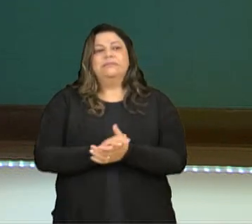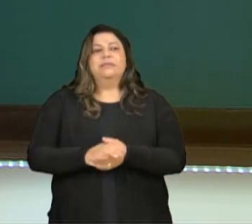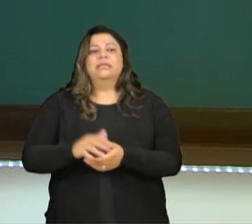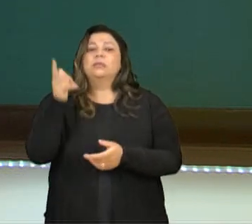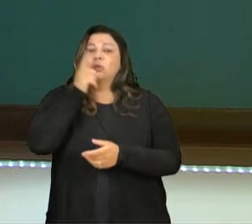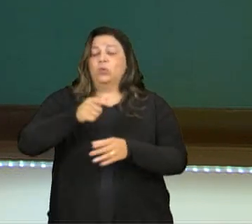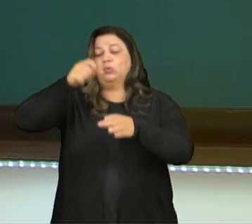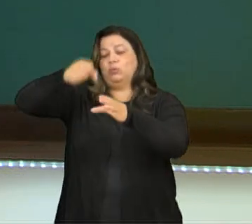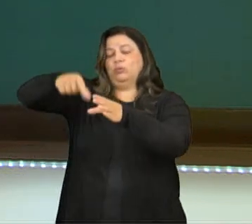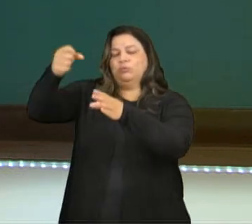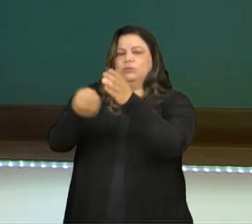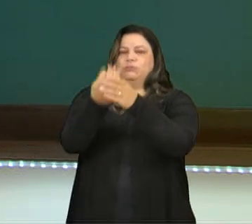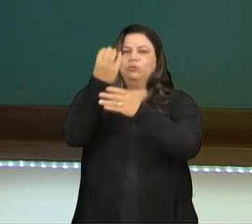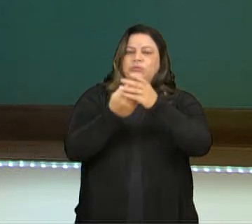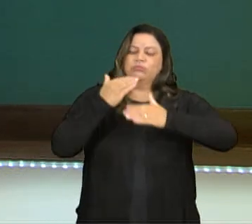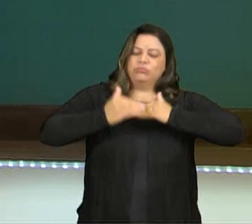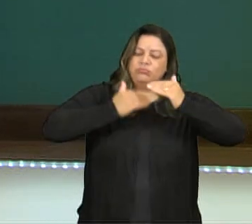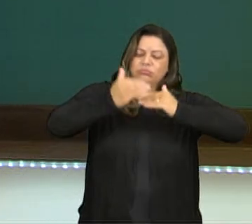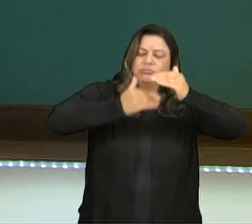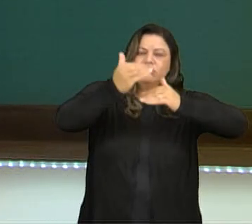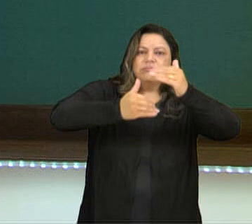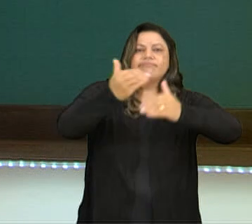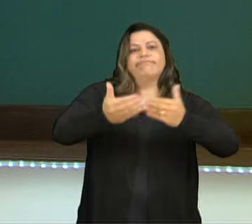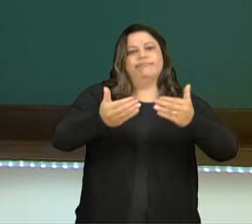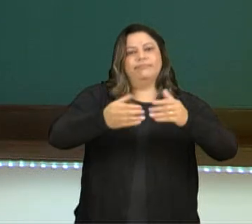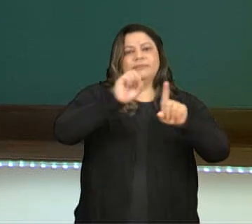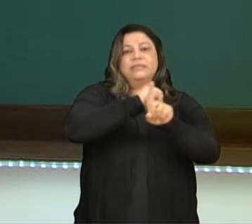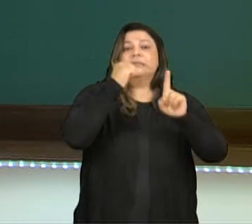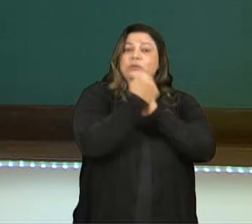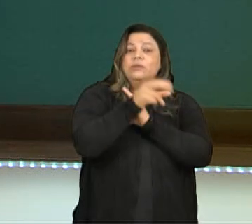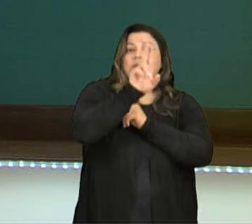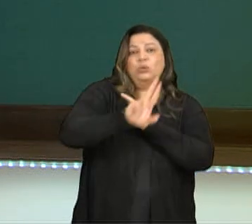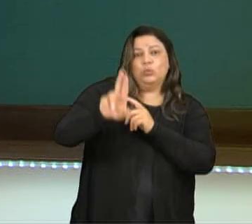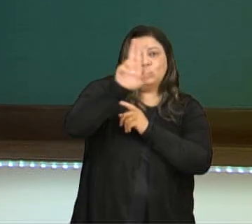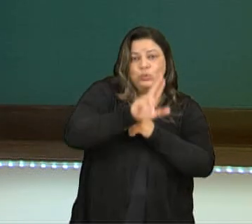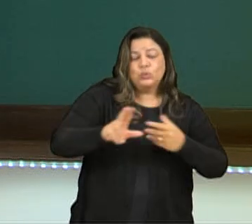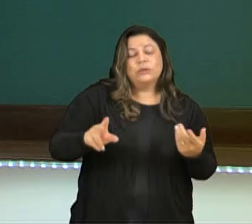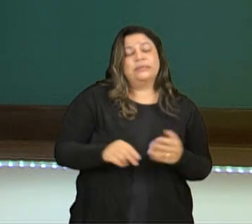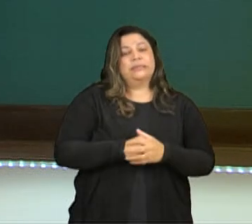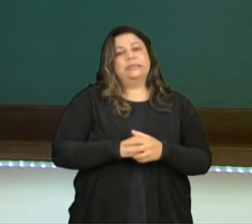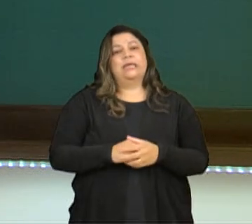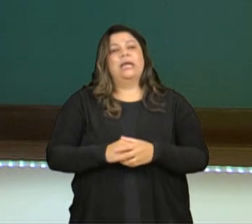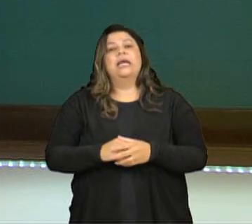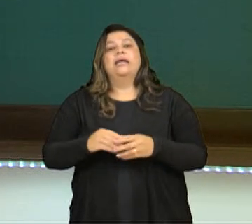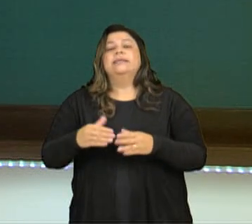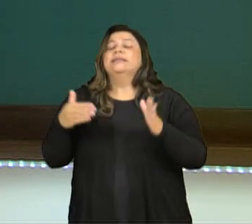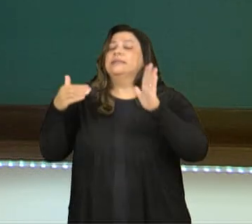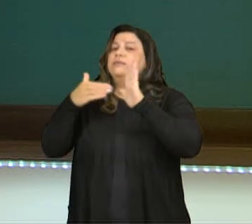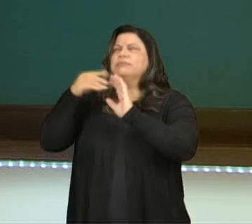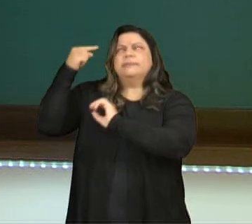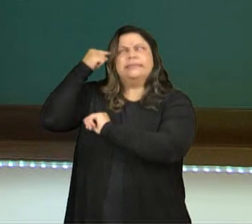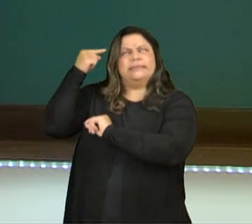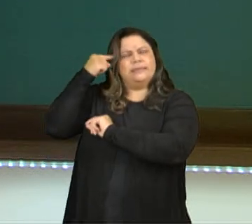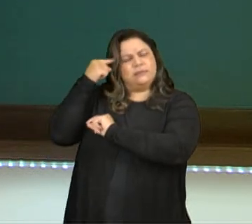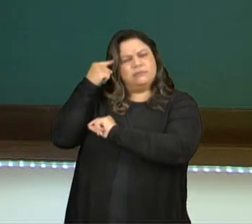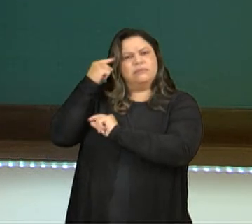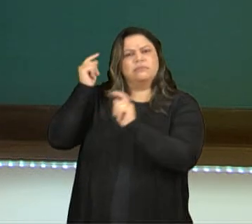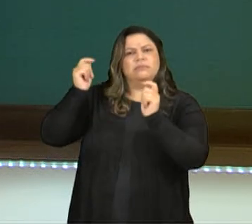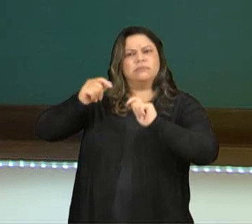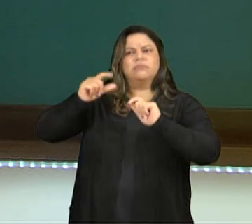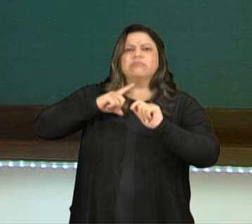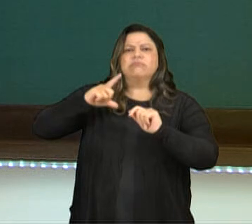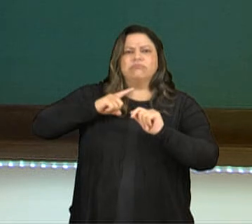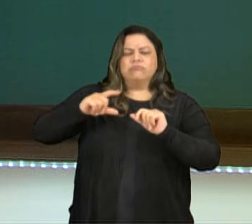conseguir ali ser repostos a tempo da sociedade utilizar. Então, ainda que a gente pense que existem os